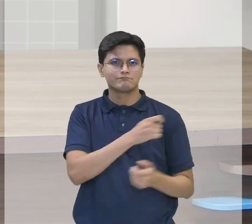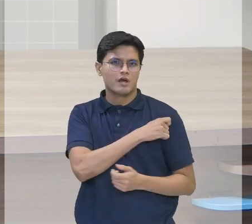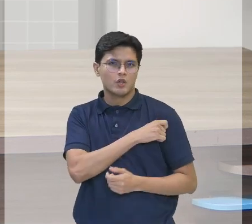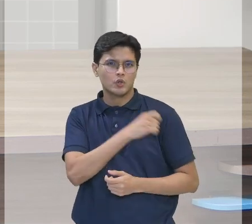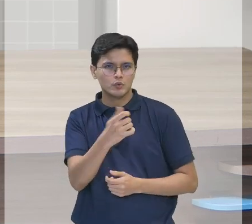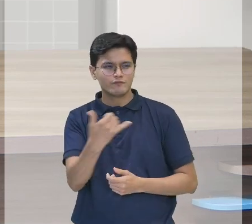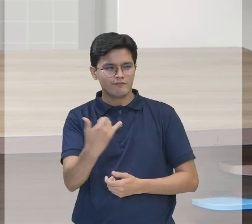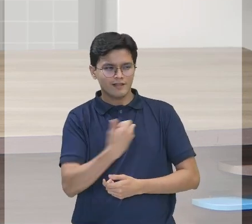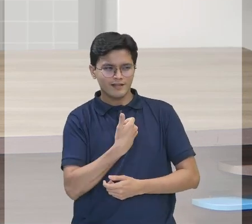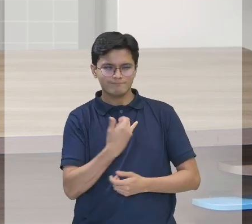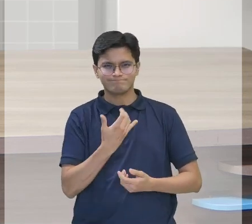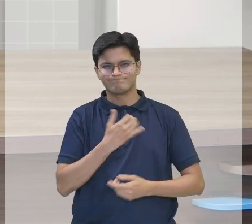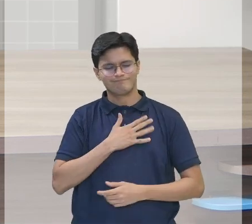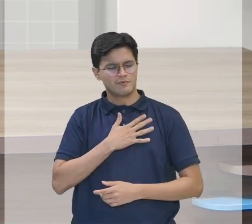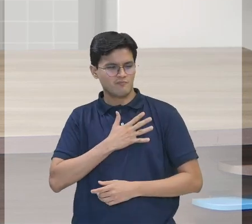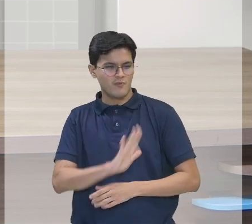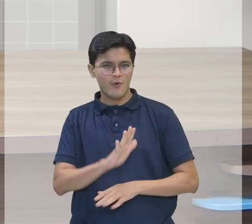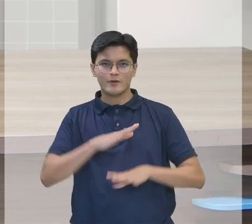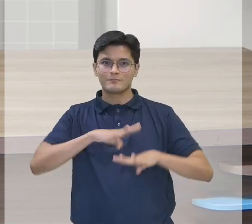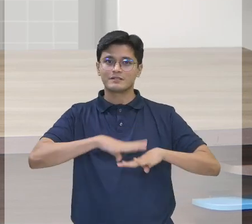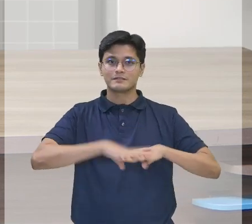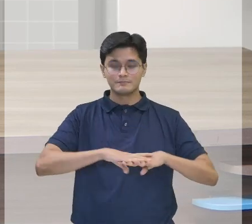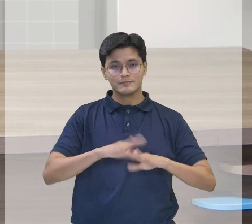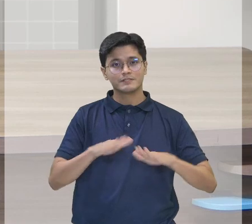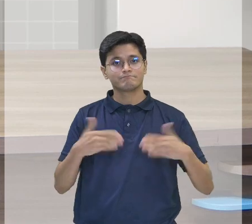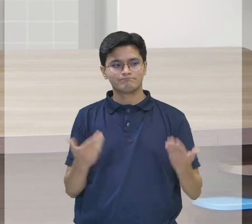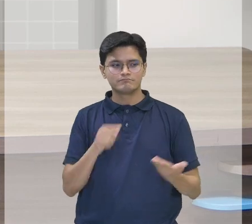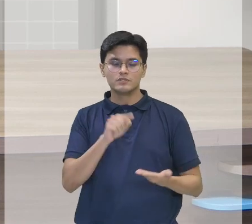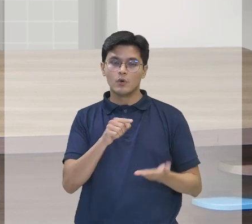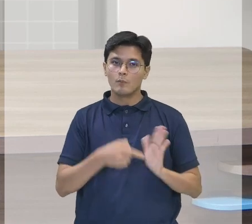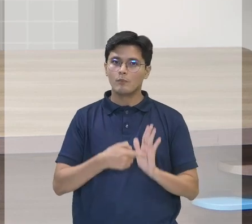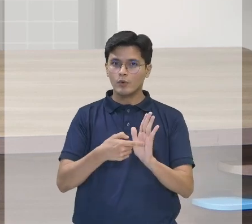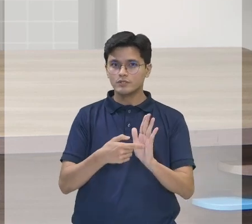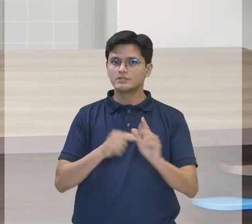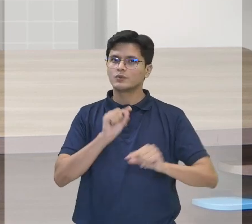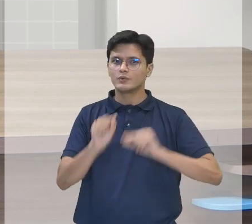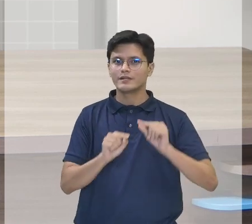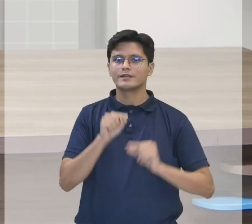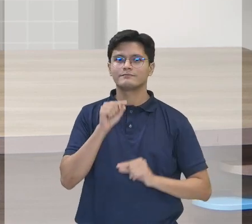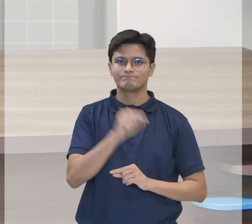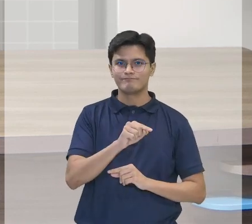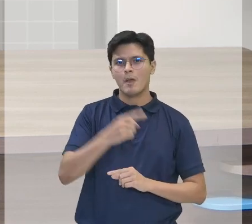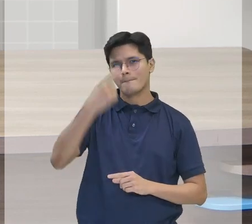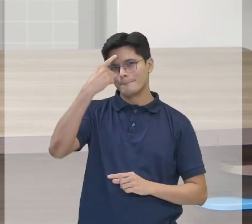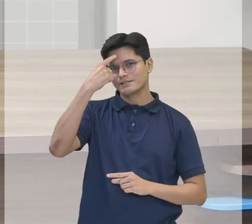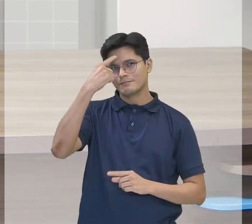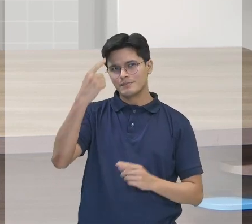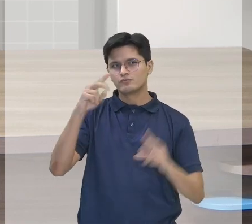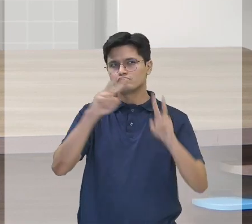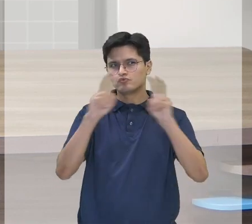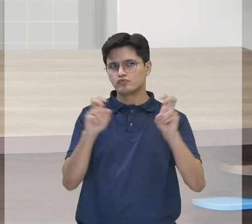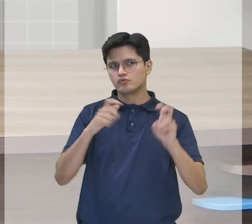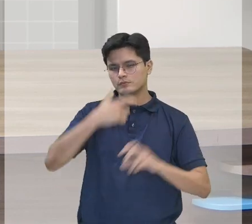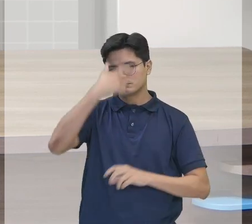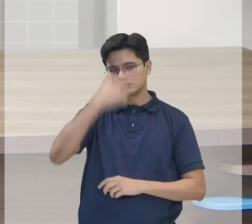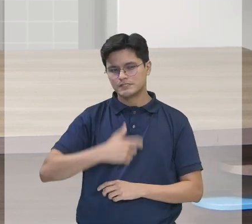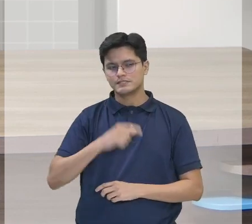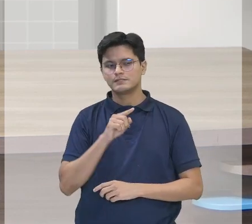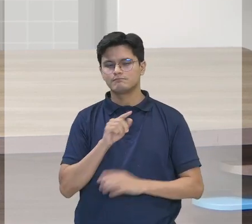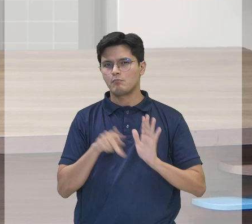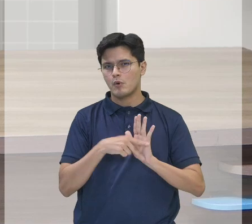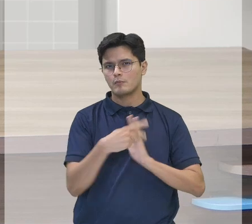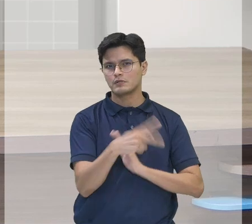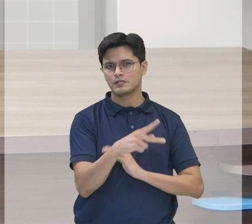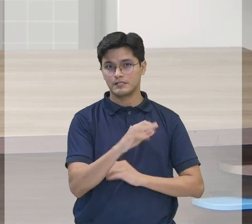já está sinalizando para você algo que ele acredita sobre ele. Então, quando um estudante fala para a gente assim, professor, eu tenho dificuldade demais